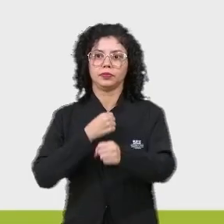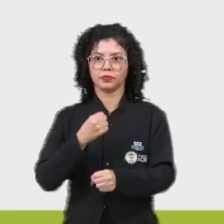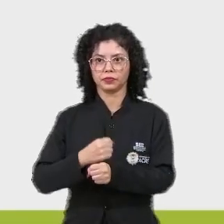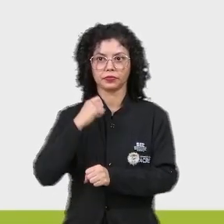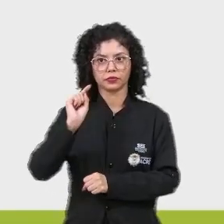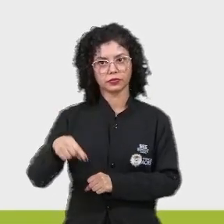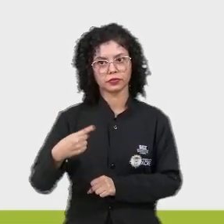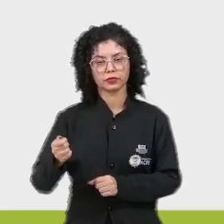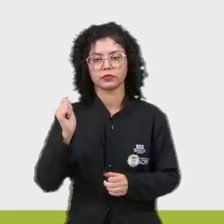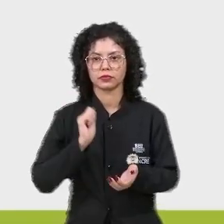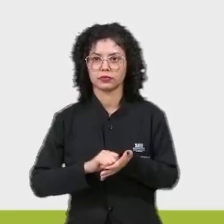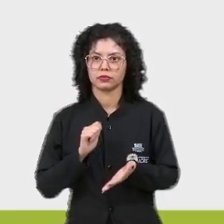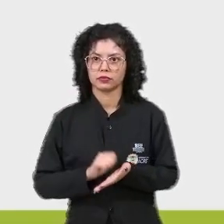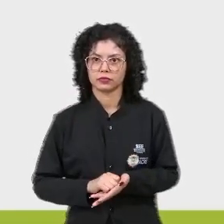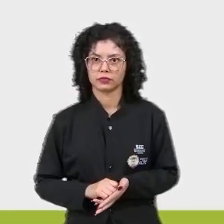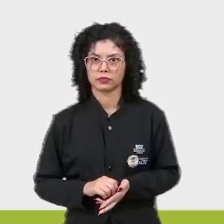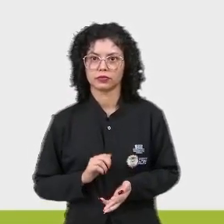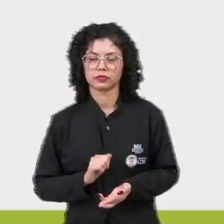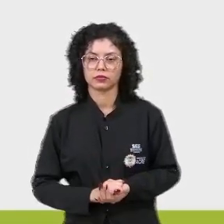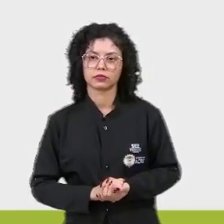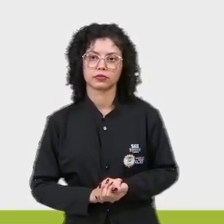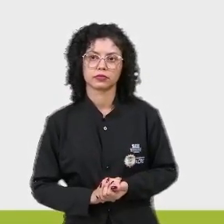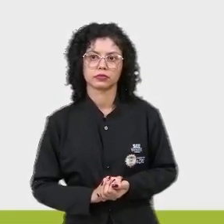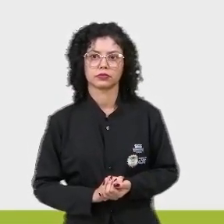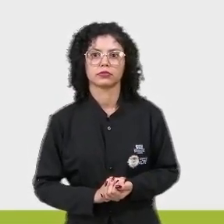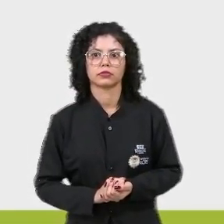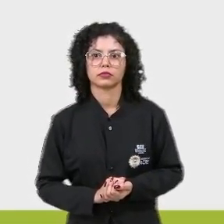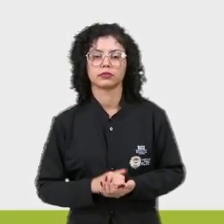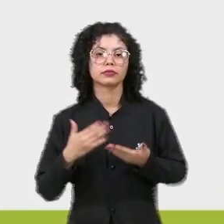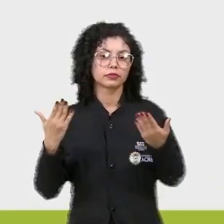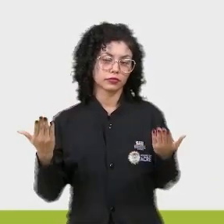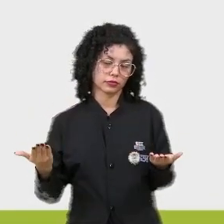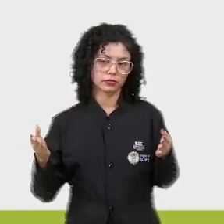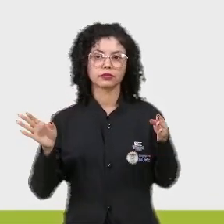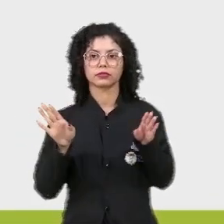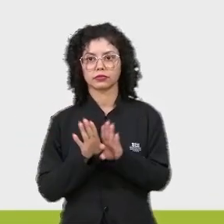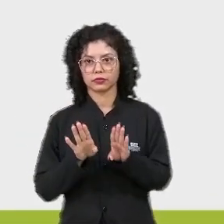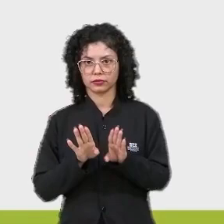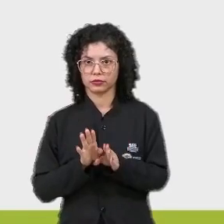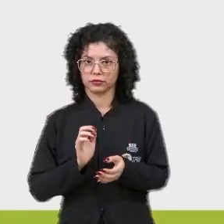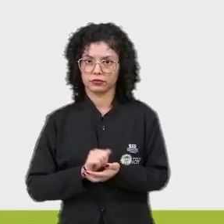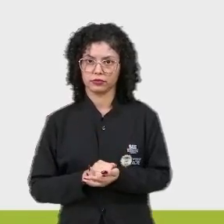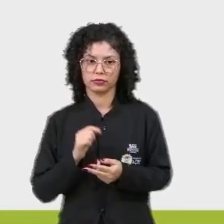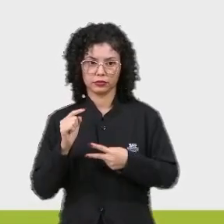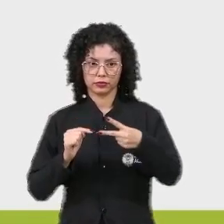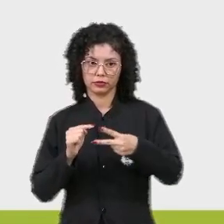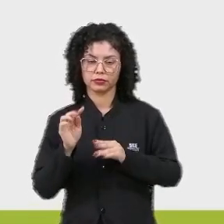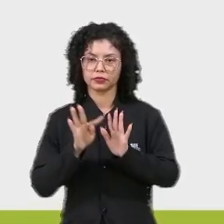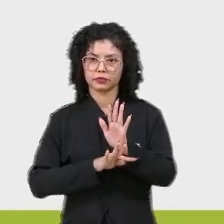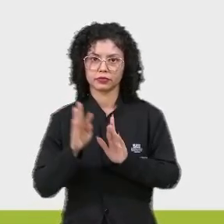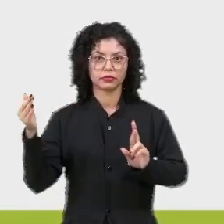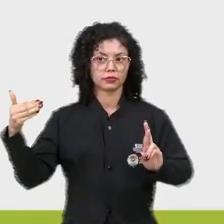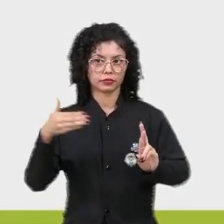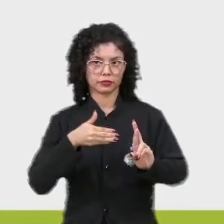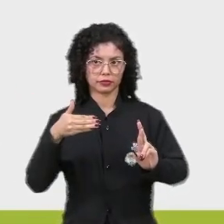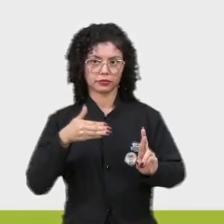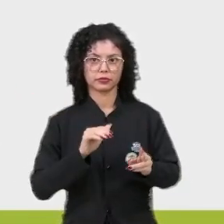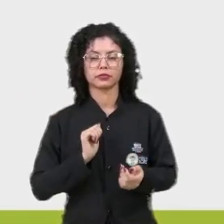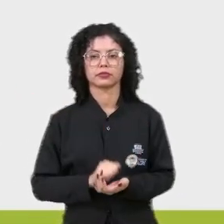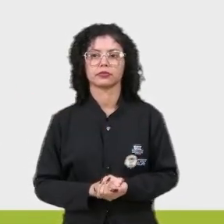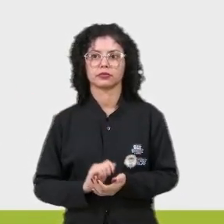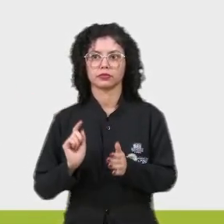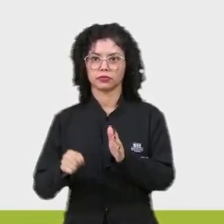né, a escrita do texto de Carlos Drummond de Andrade. Portanto, esses dois textos fazem referência,